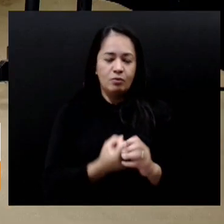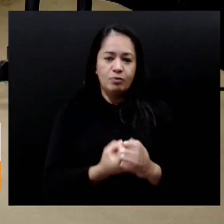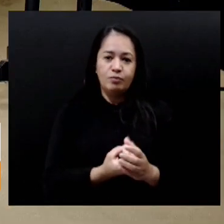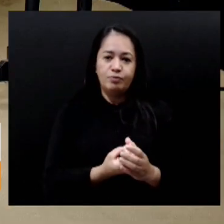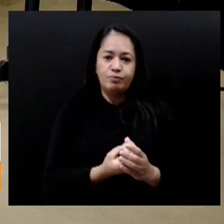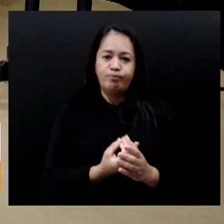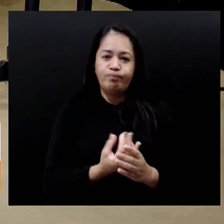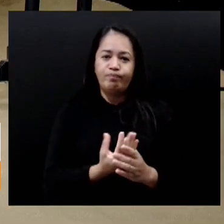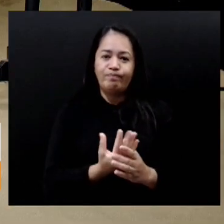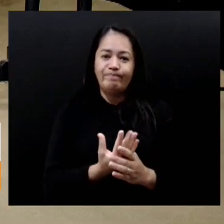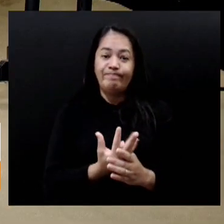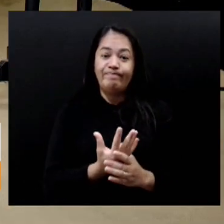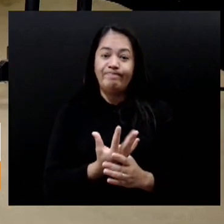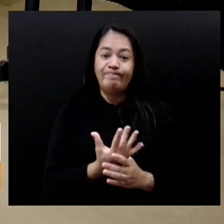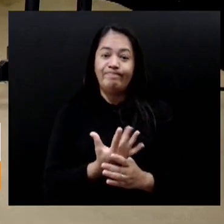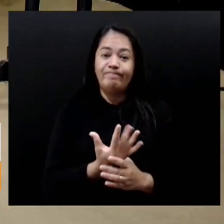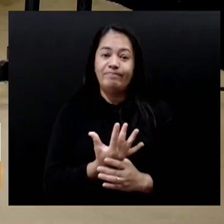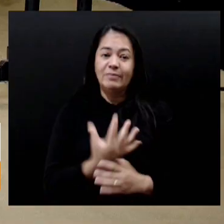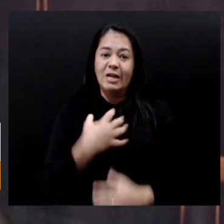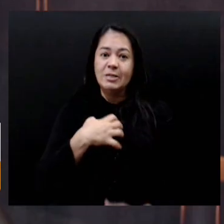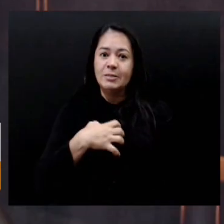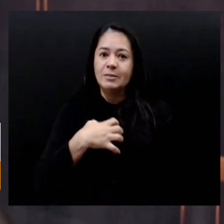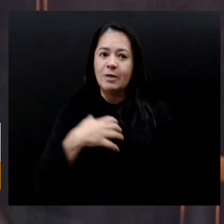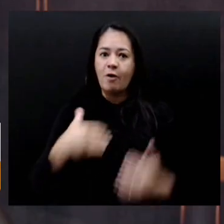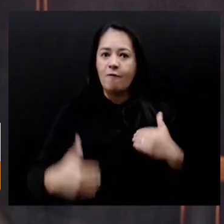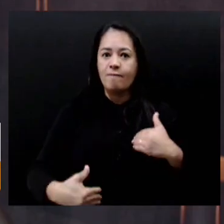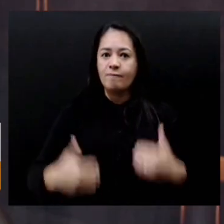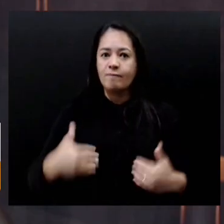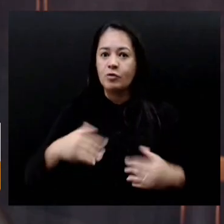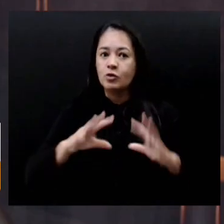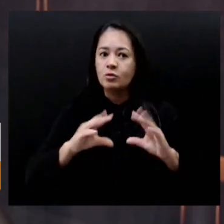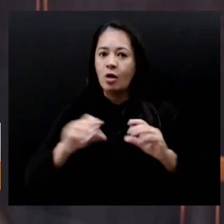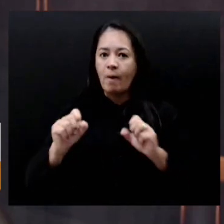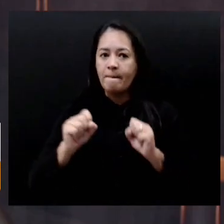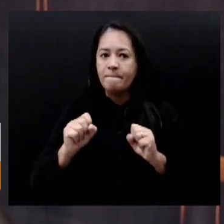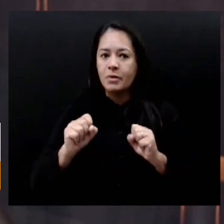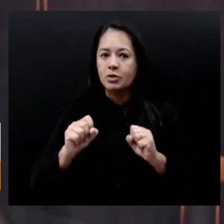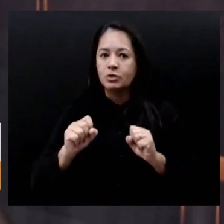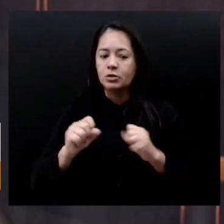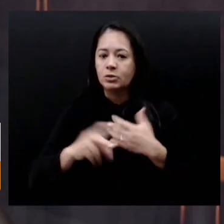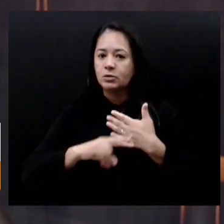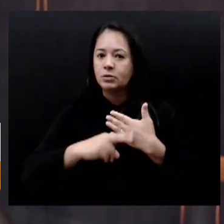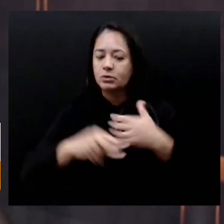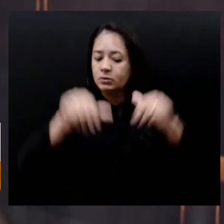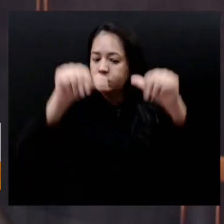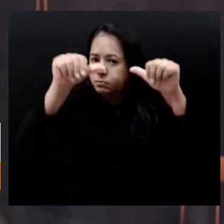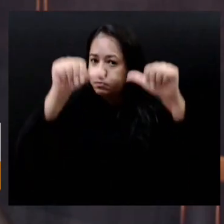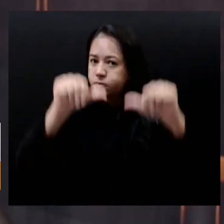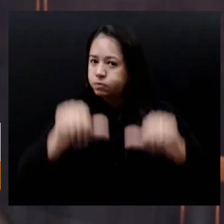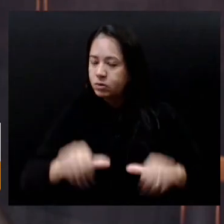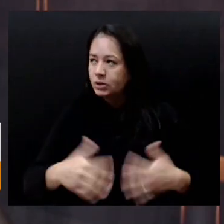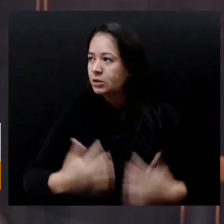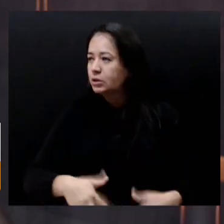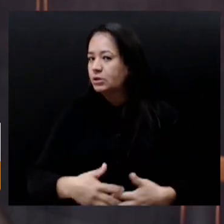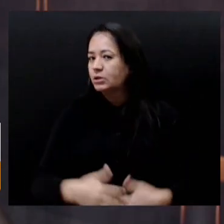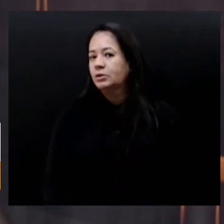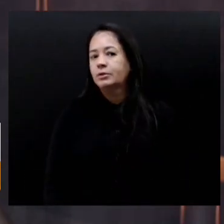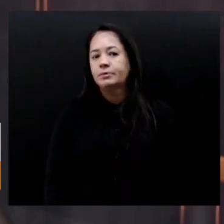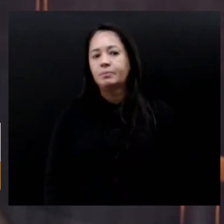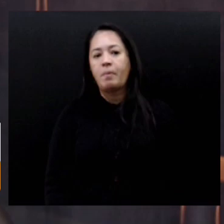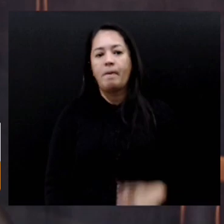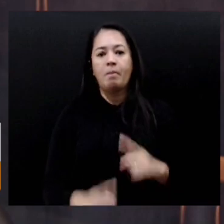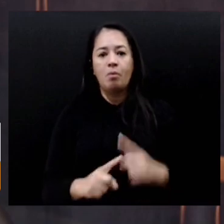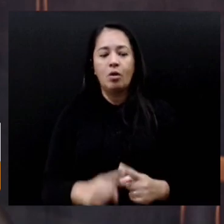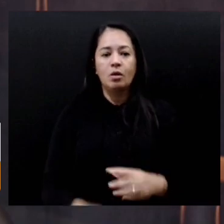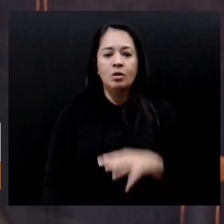toma corpo, toma forma e pode levar a resultados bem catastróficos mesmo, né? A questão da respiração, às vezes